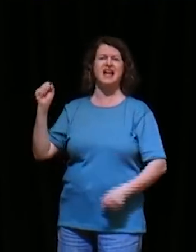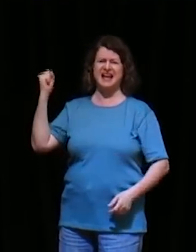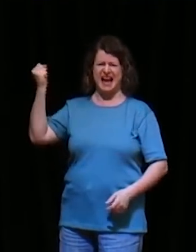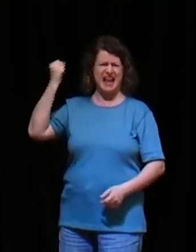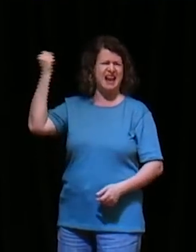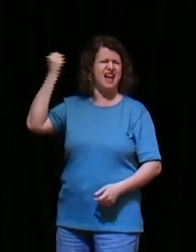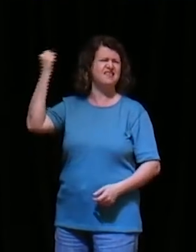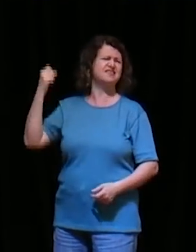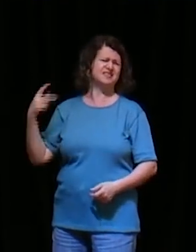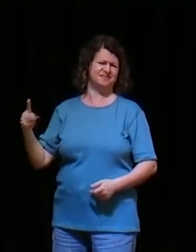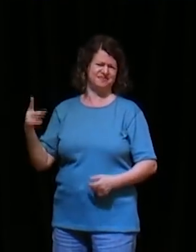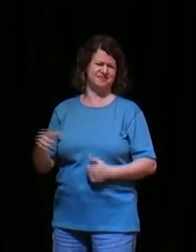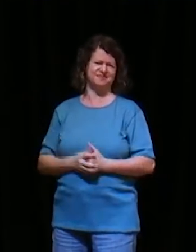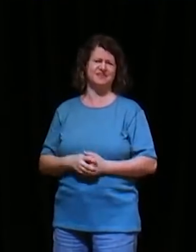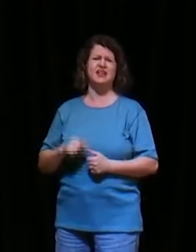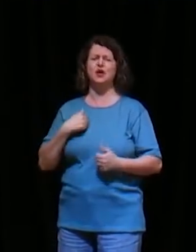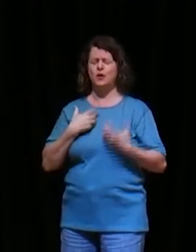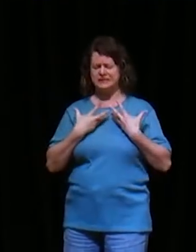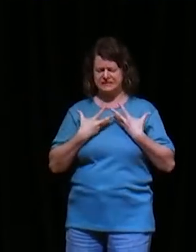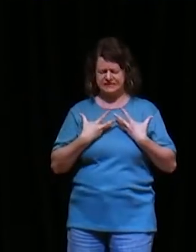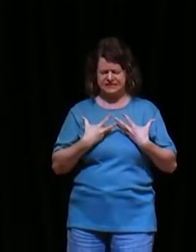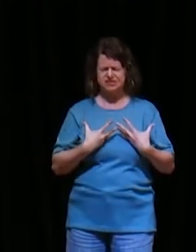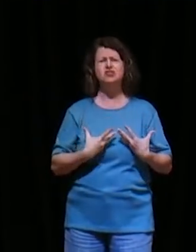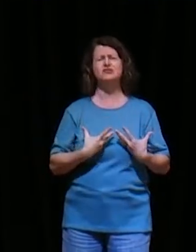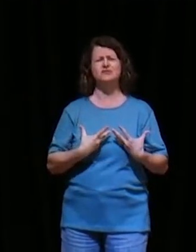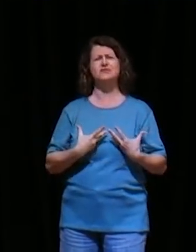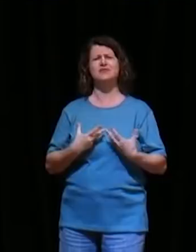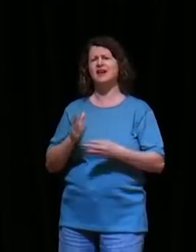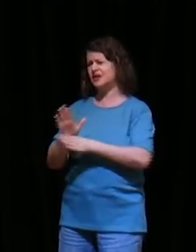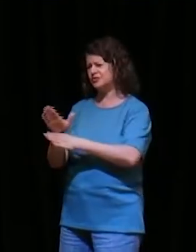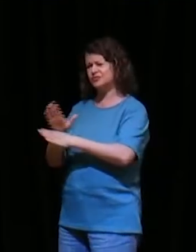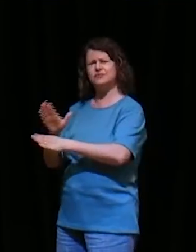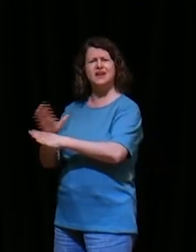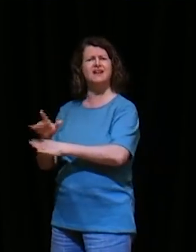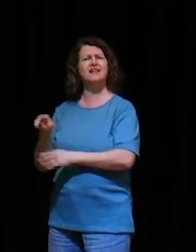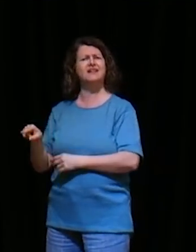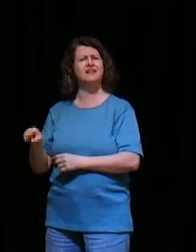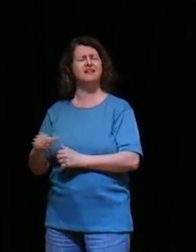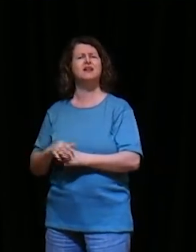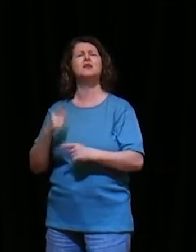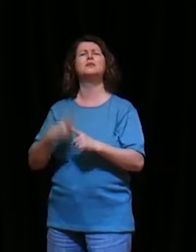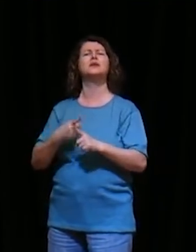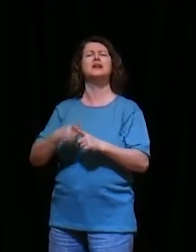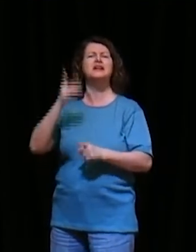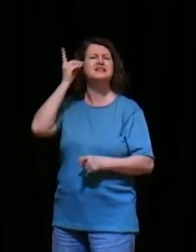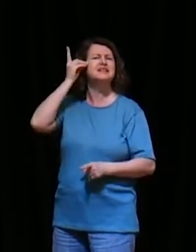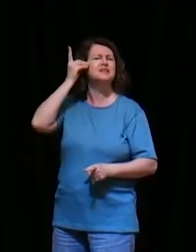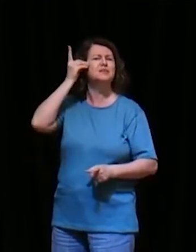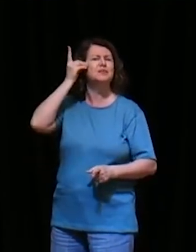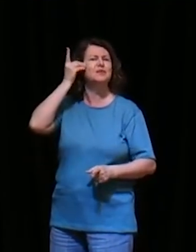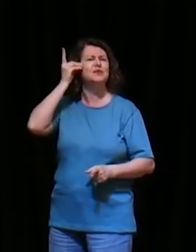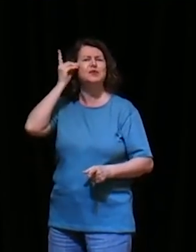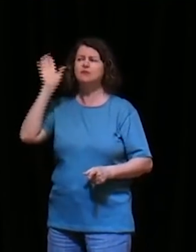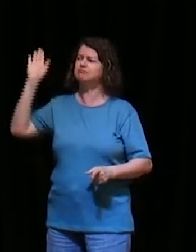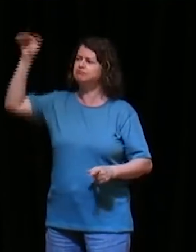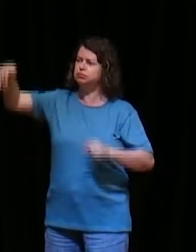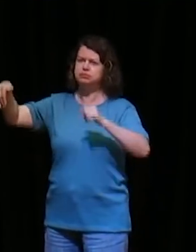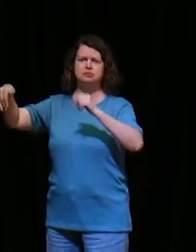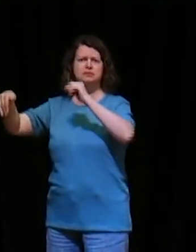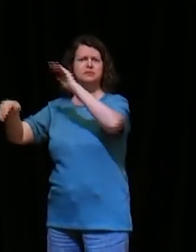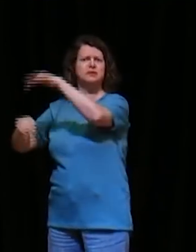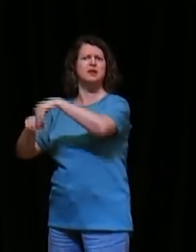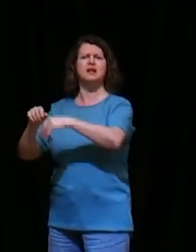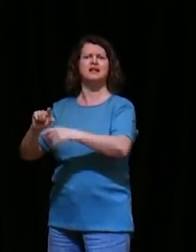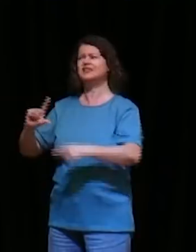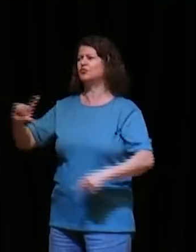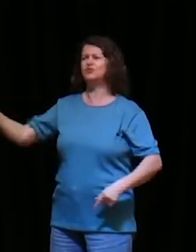e era muito cansativo, atender aquela pessoa, porque, aquele espírito imundo, ele não saia, da vida daquela pessoa,